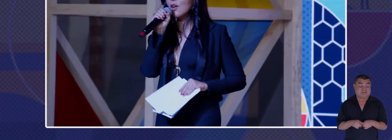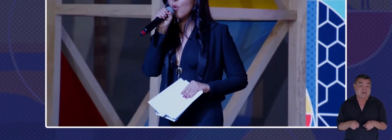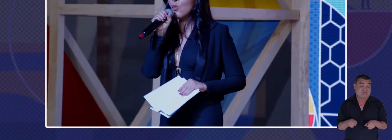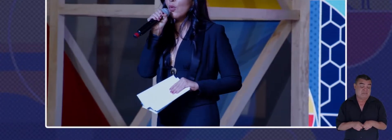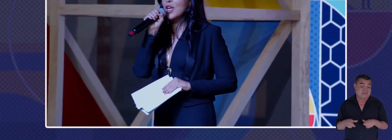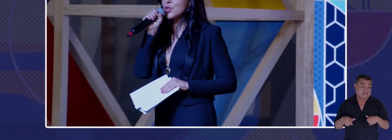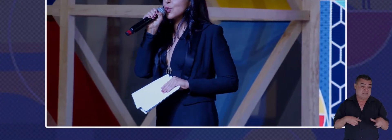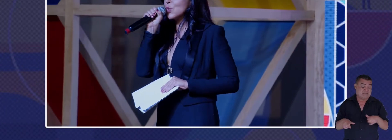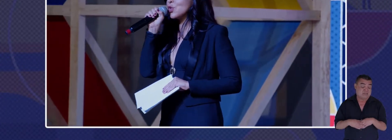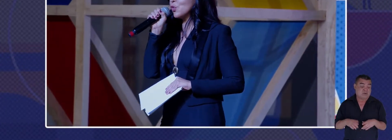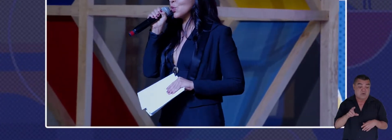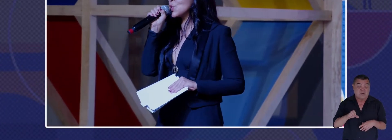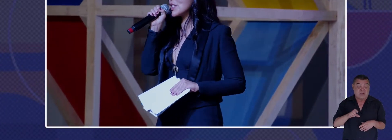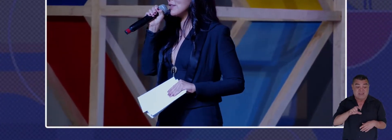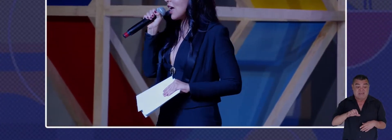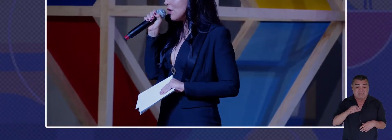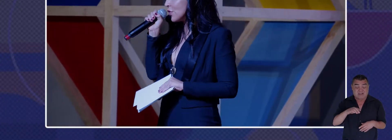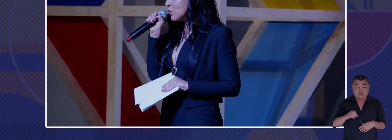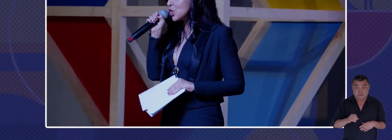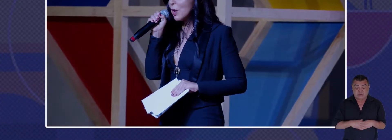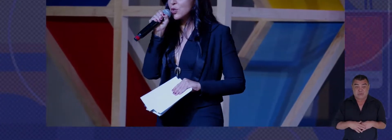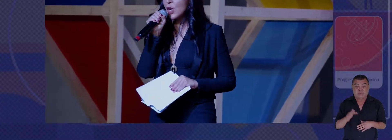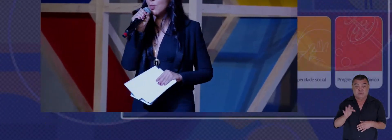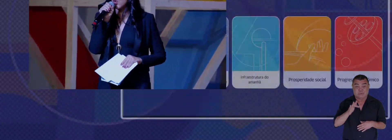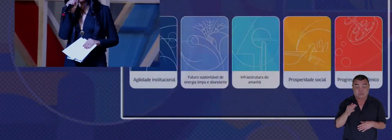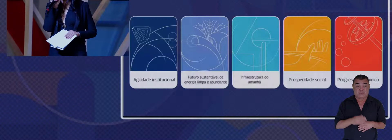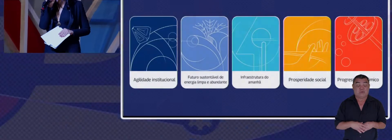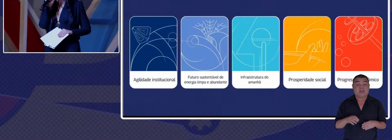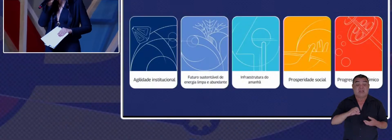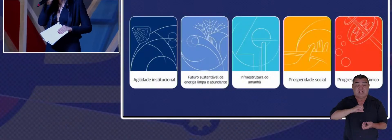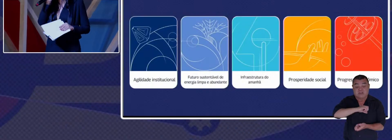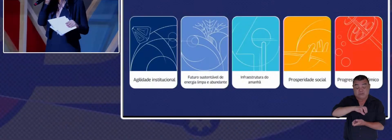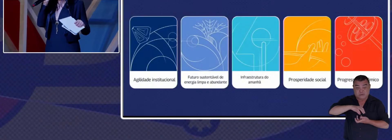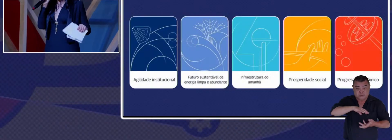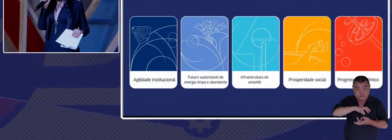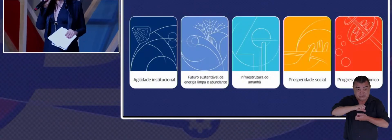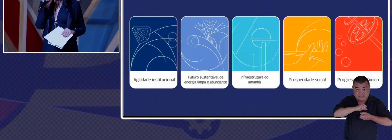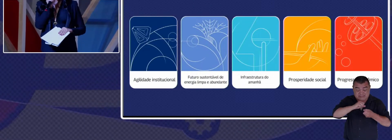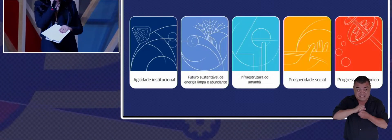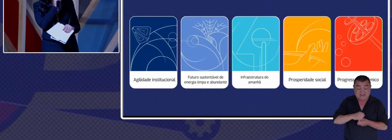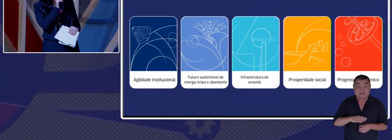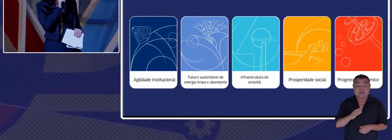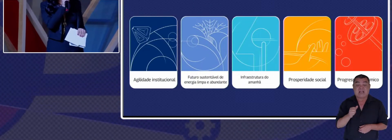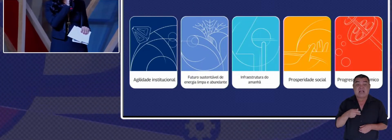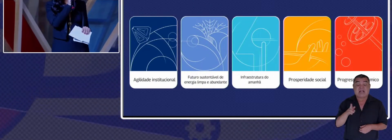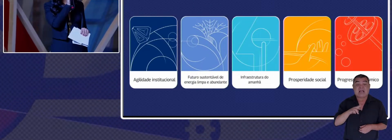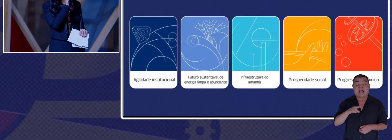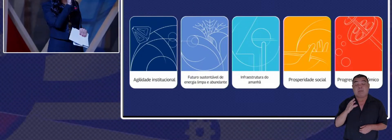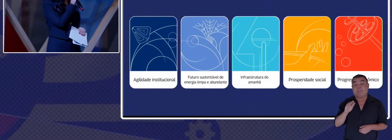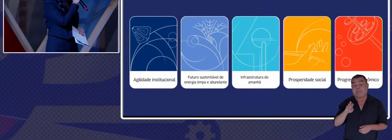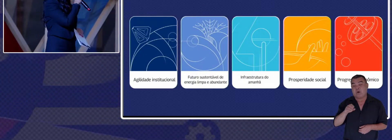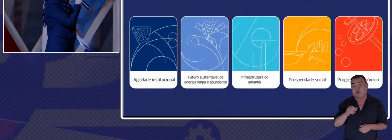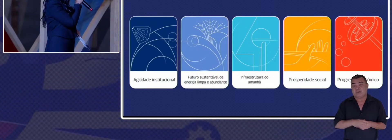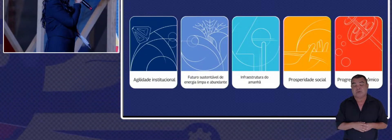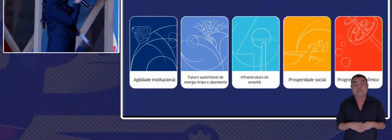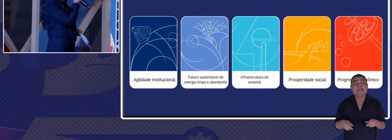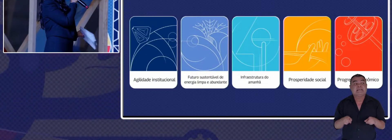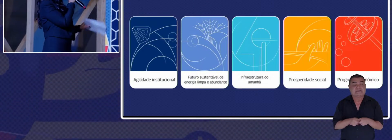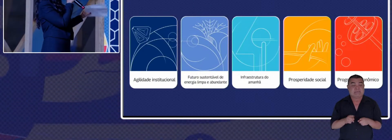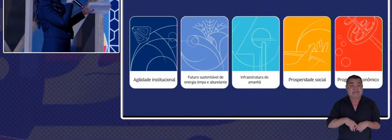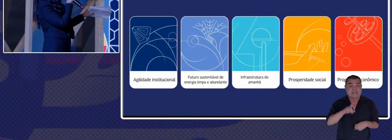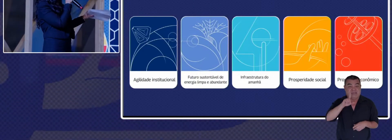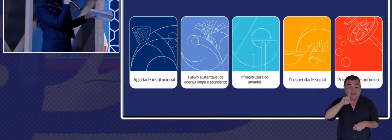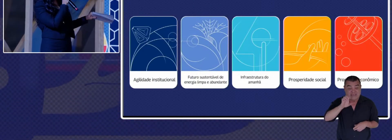trabalhamos também com o eixo de futuro sustentável e de Baixo Carbono e de energia abundante Trabalhamos também com um